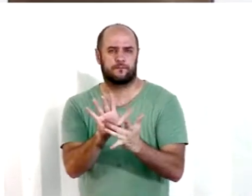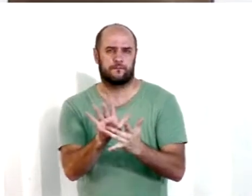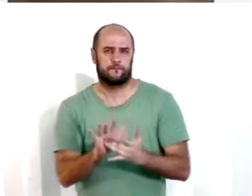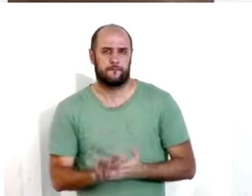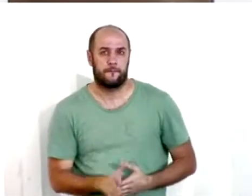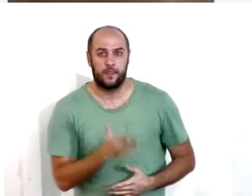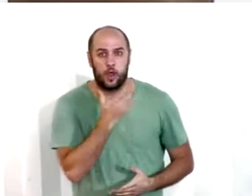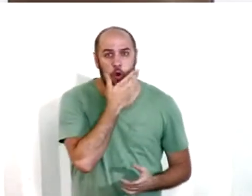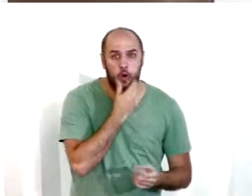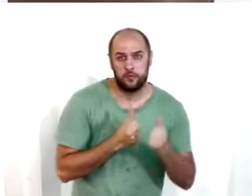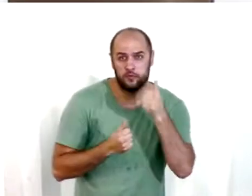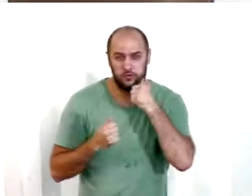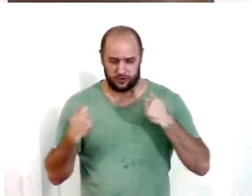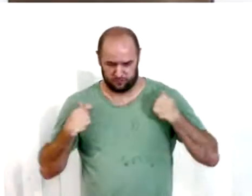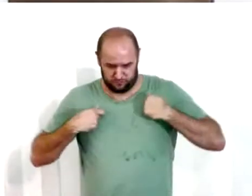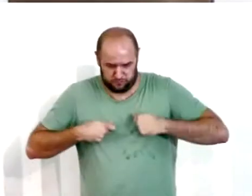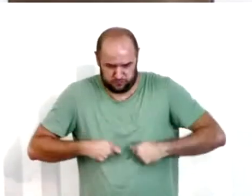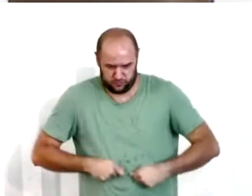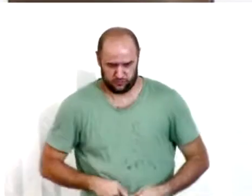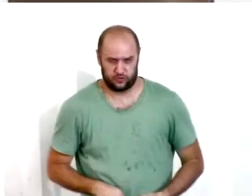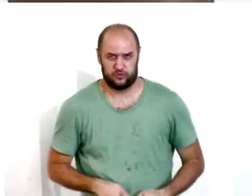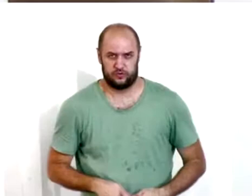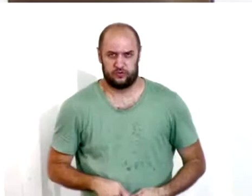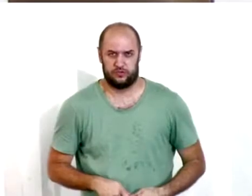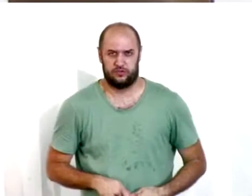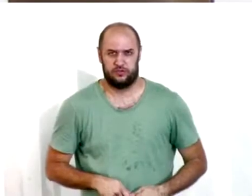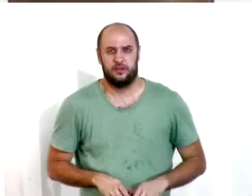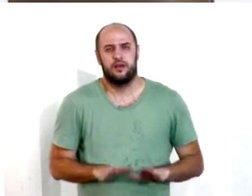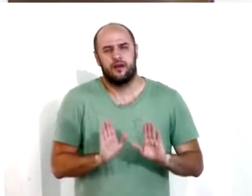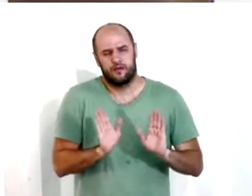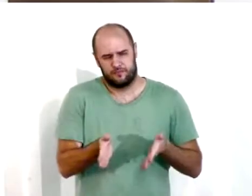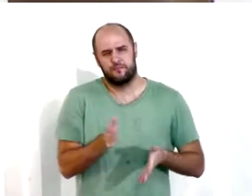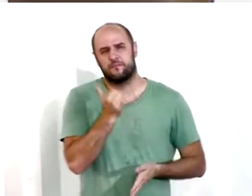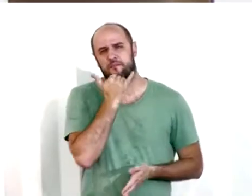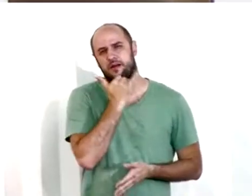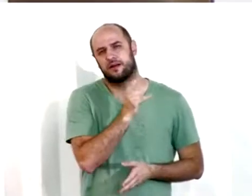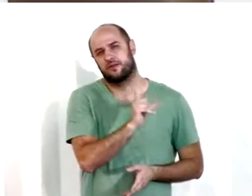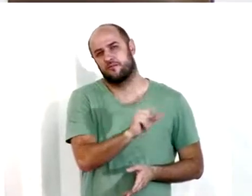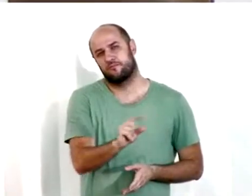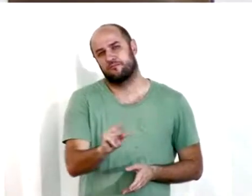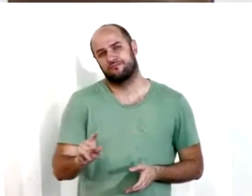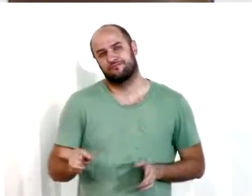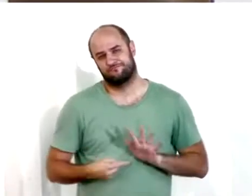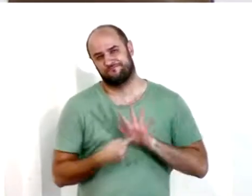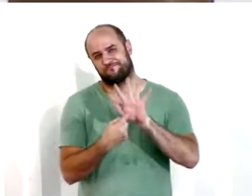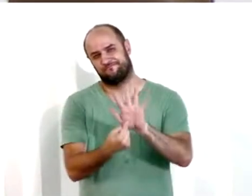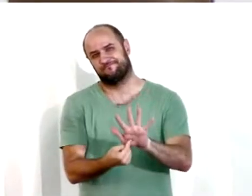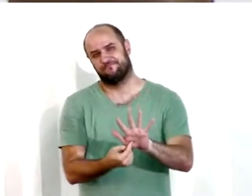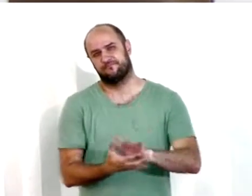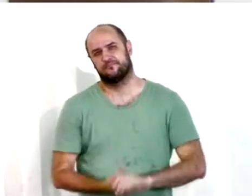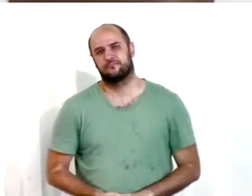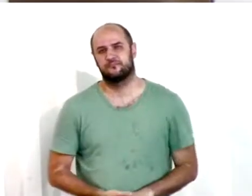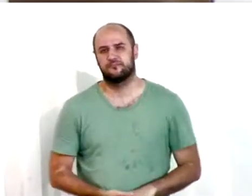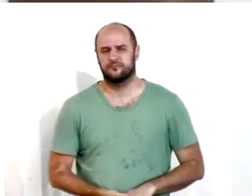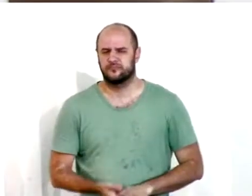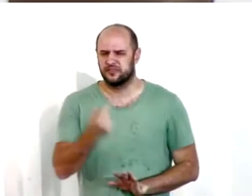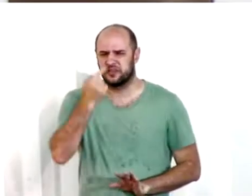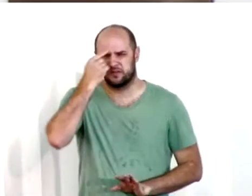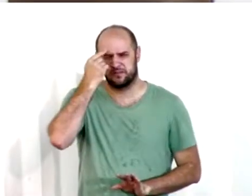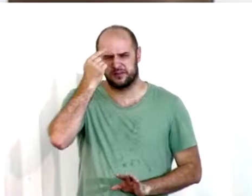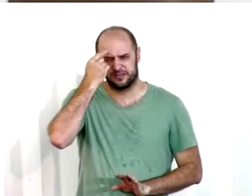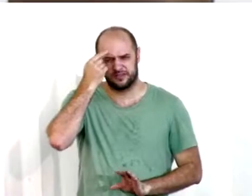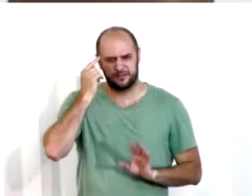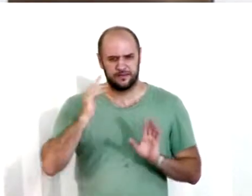estava perdoando pecados. E isso aponta para a realidade que há